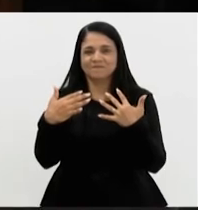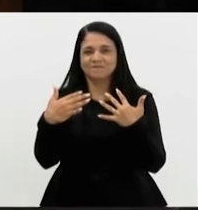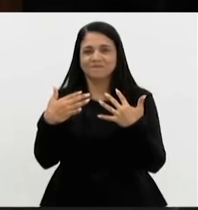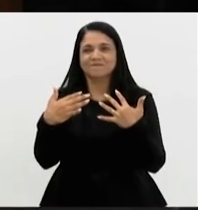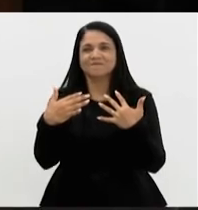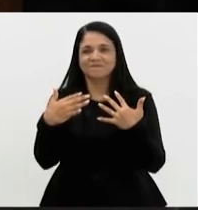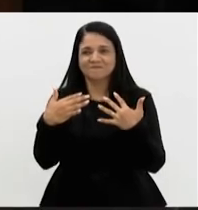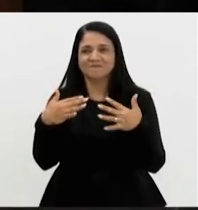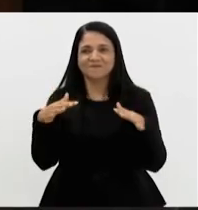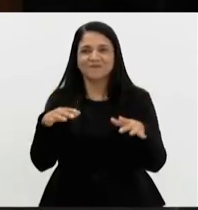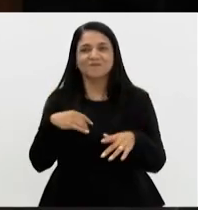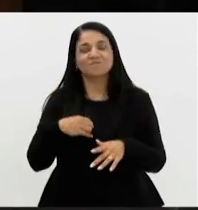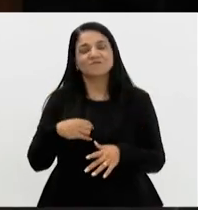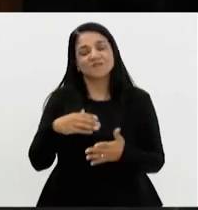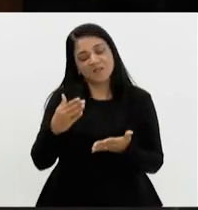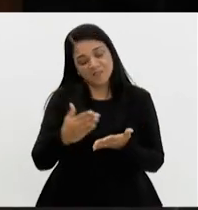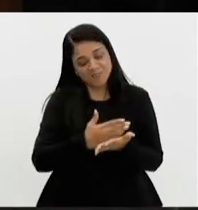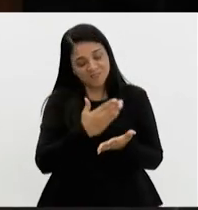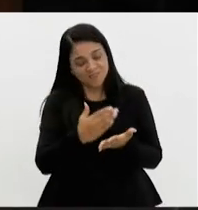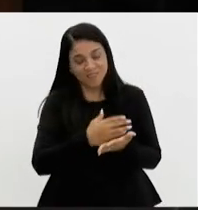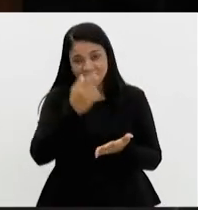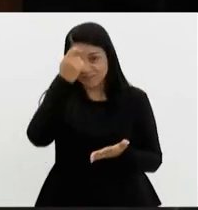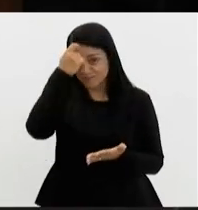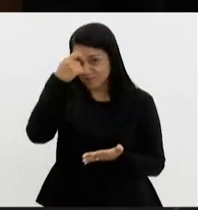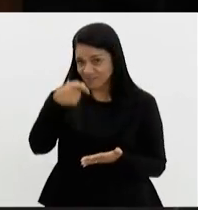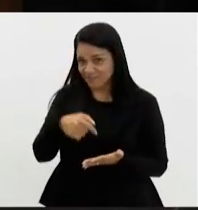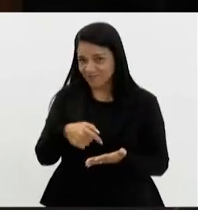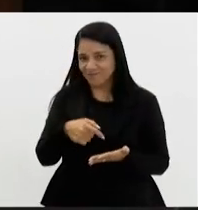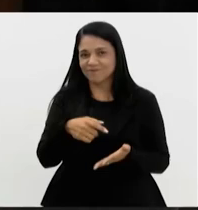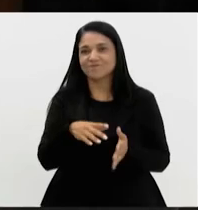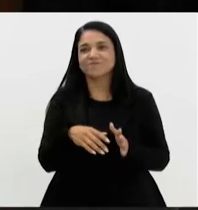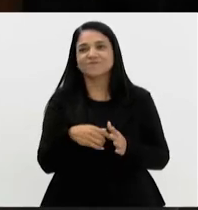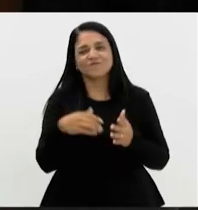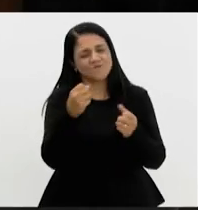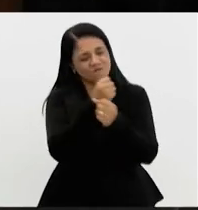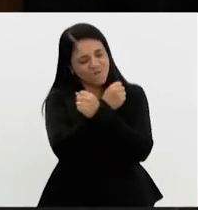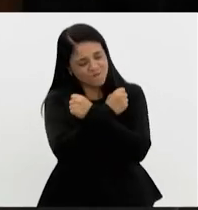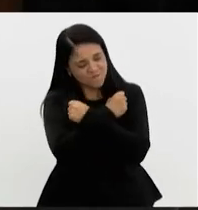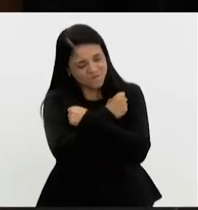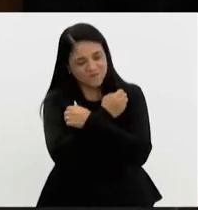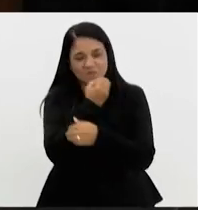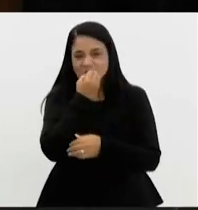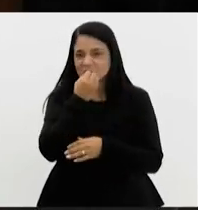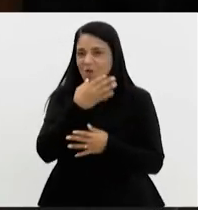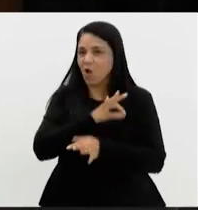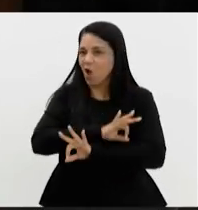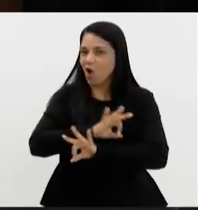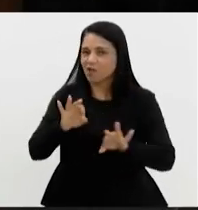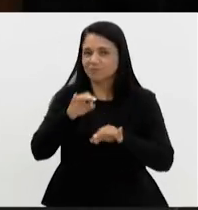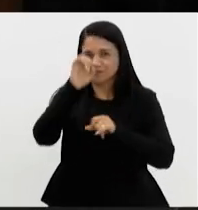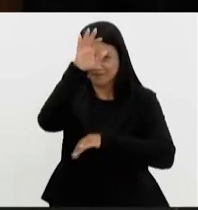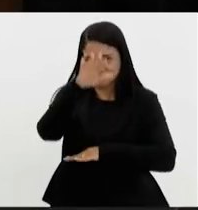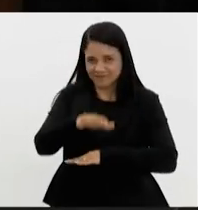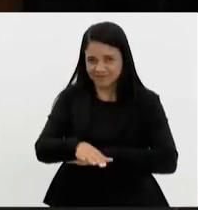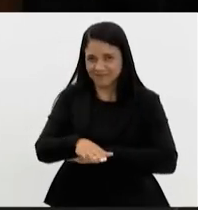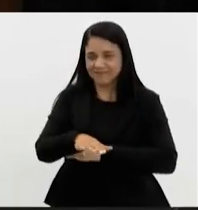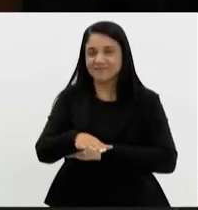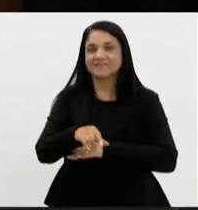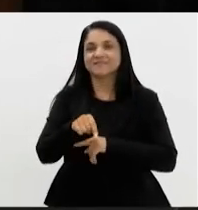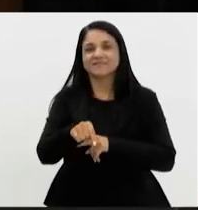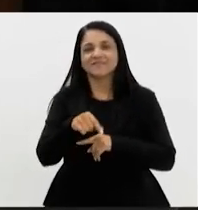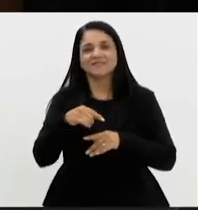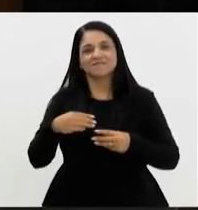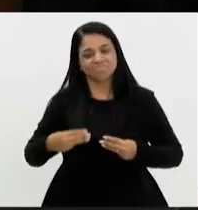aqui o nome da inteligência do livro e um grande abraço a todos uma excelente tarde e dizer saudar a